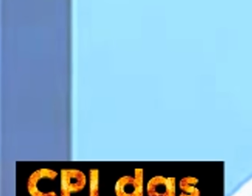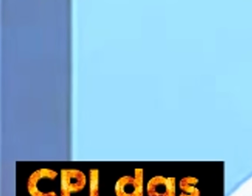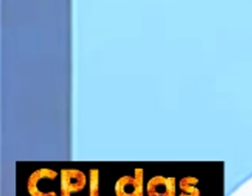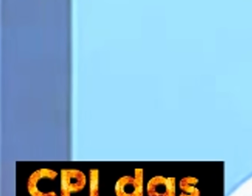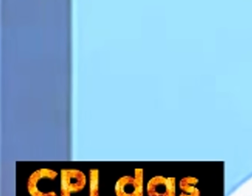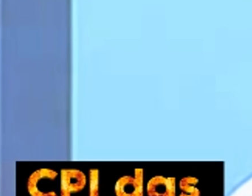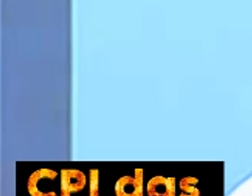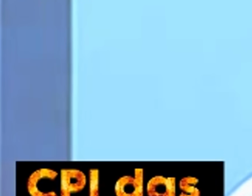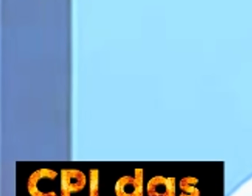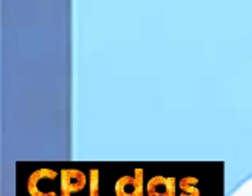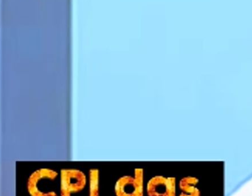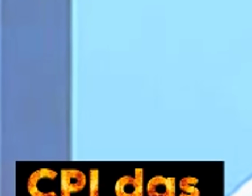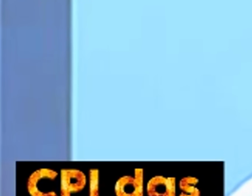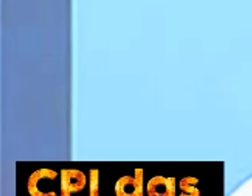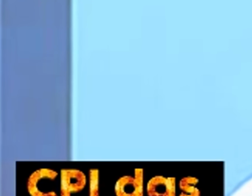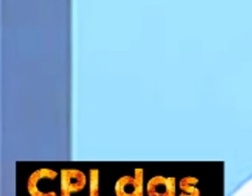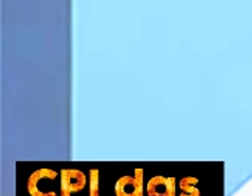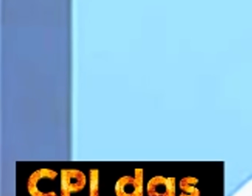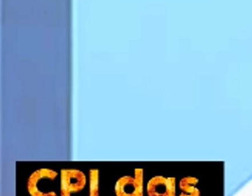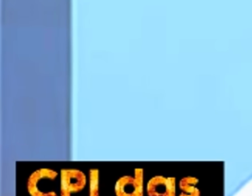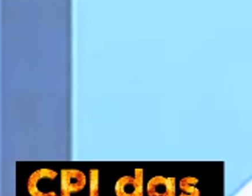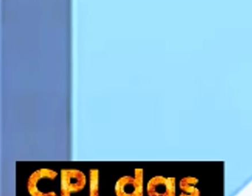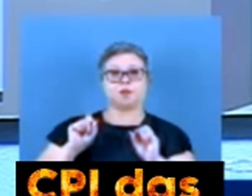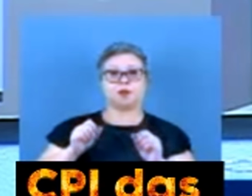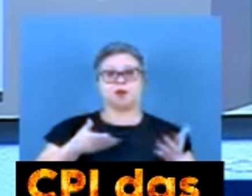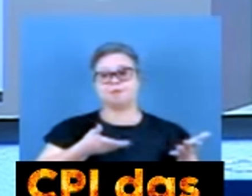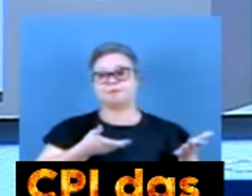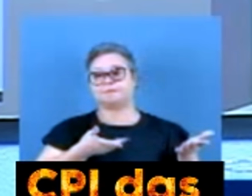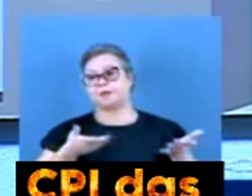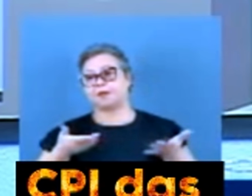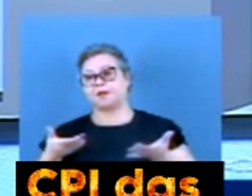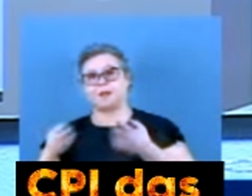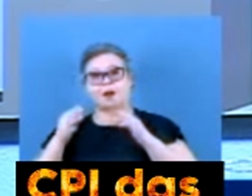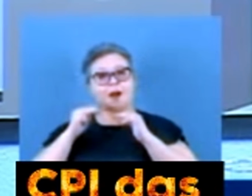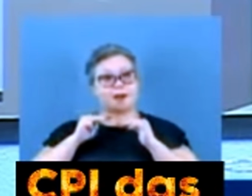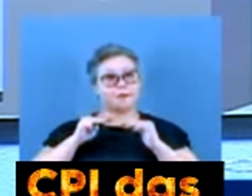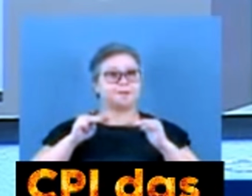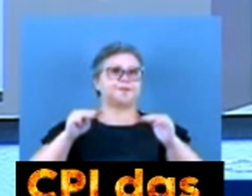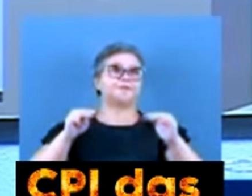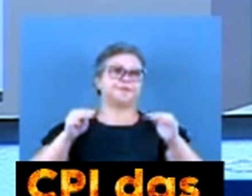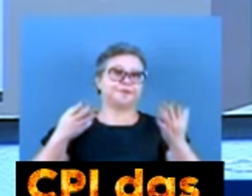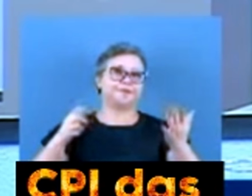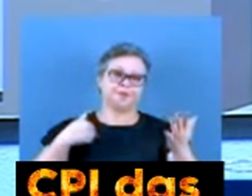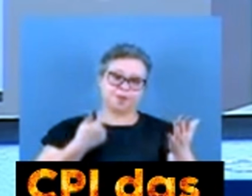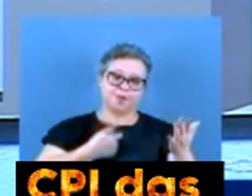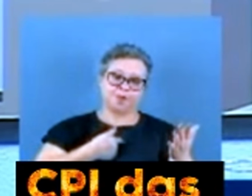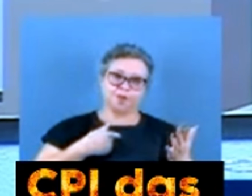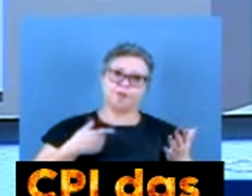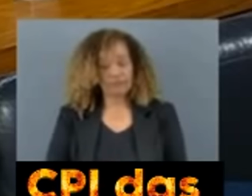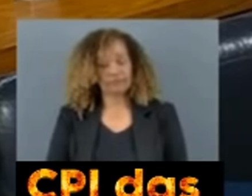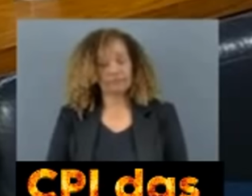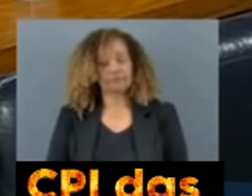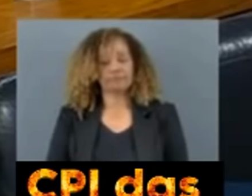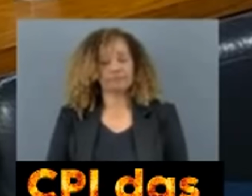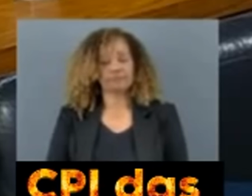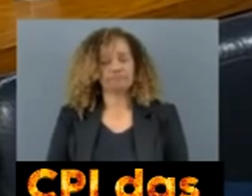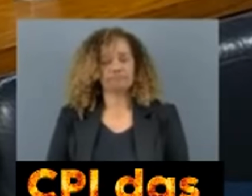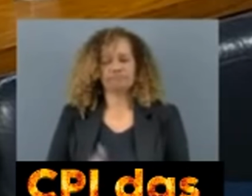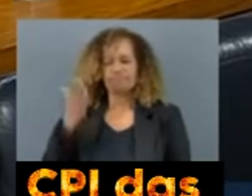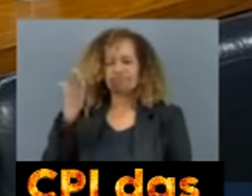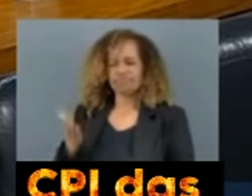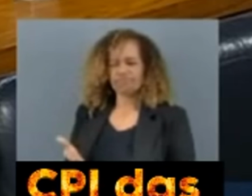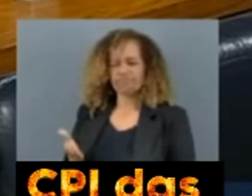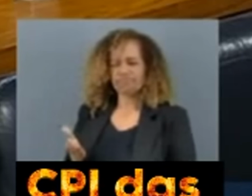Lula tenha sido um dos escolhidos para levar a mensagem do nosso continente ao mundo. A senhora